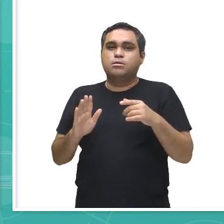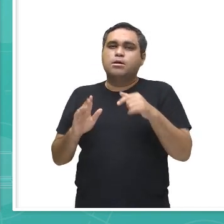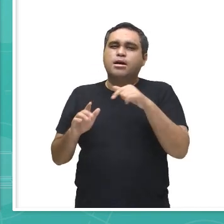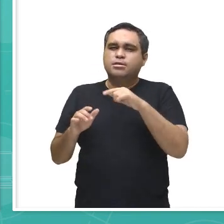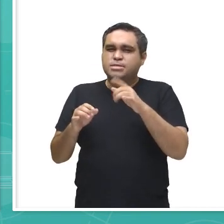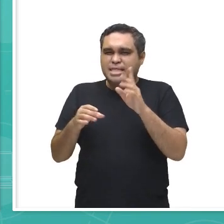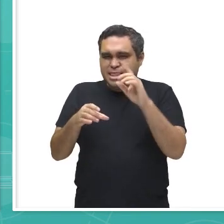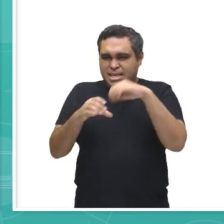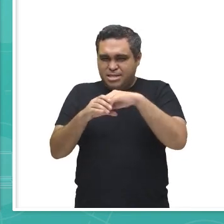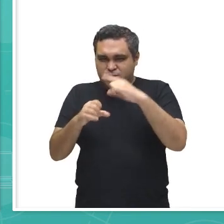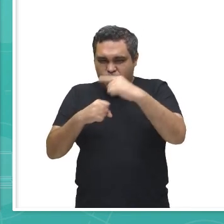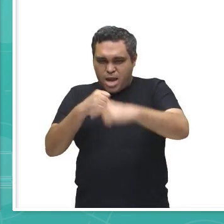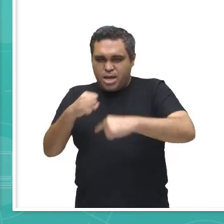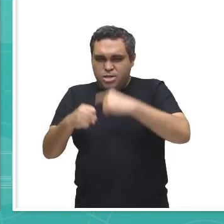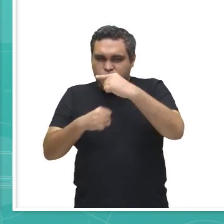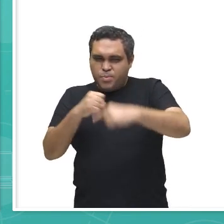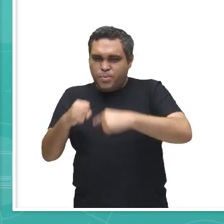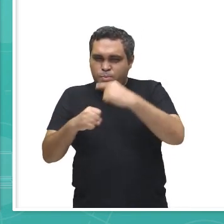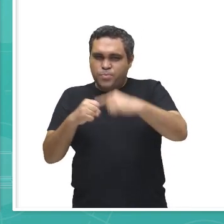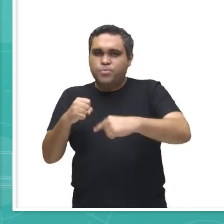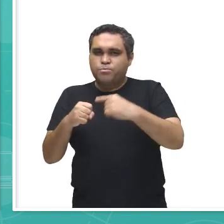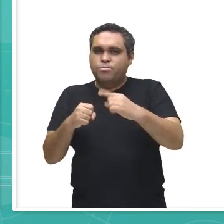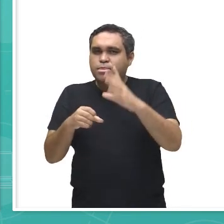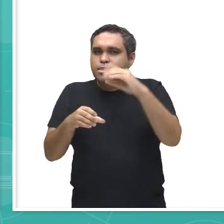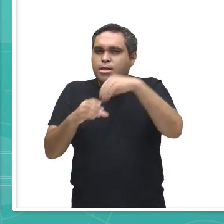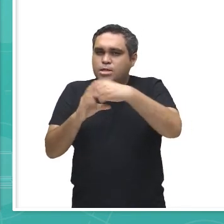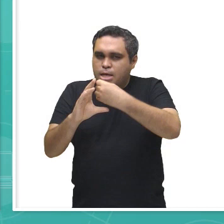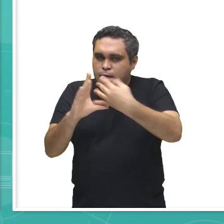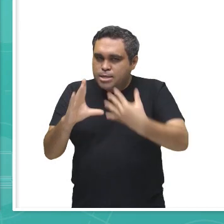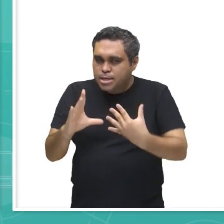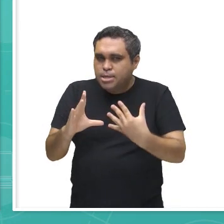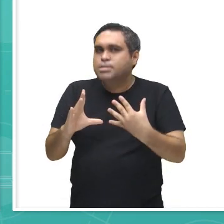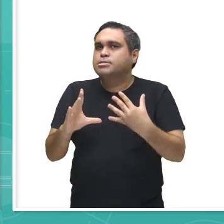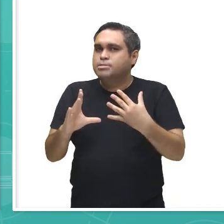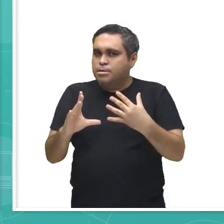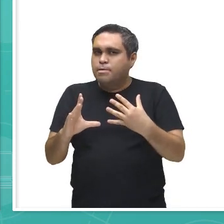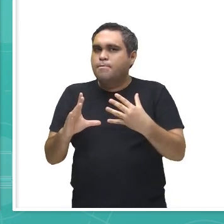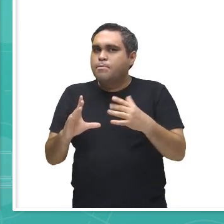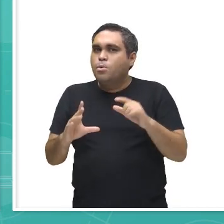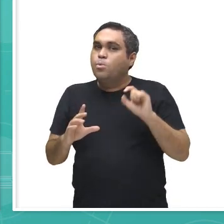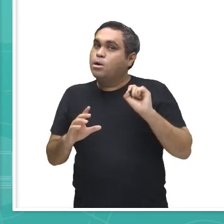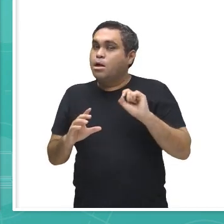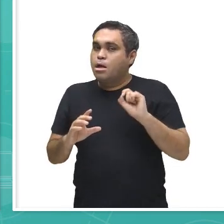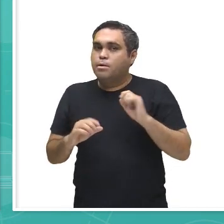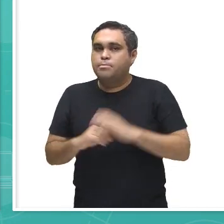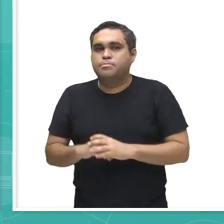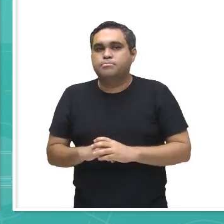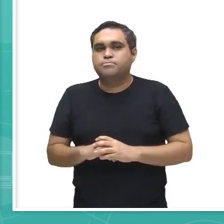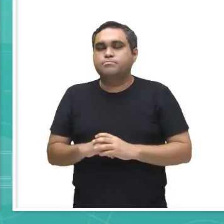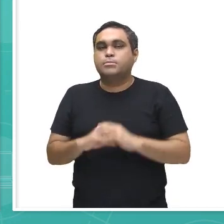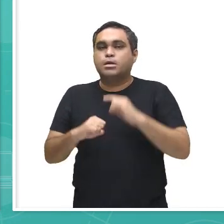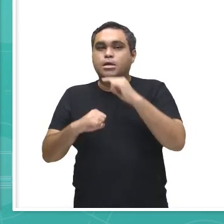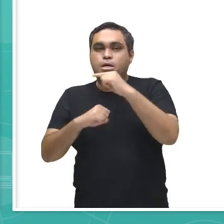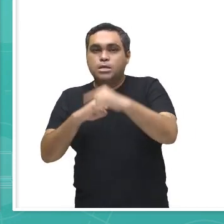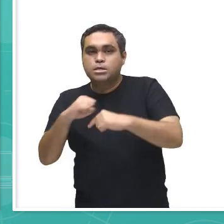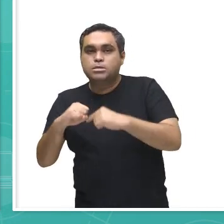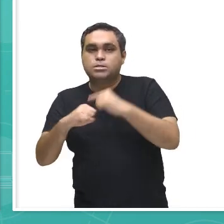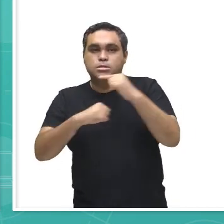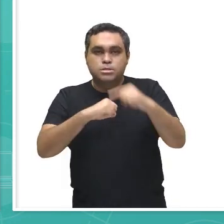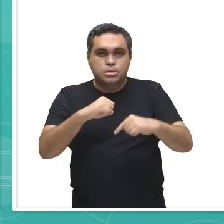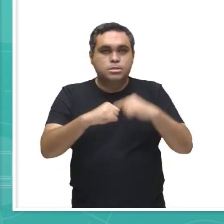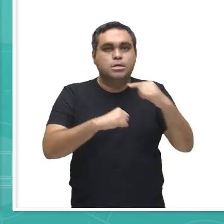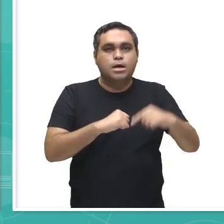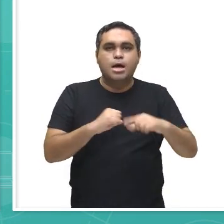específicas, o que a gente observa? Né? Que cada átomo ele vai apresentar